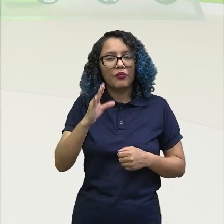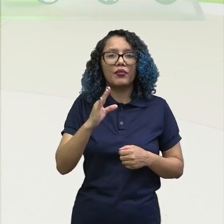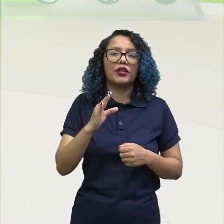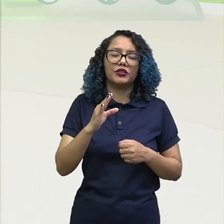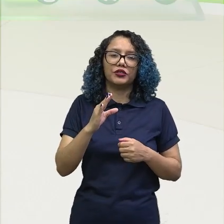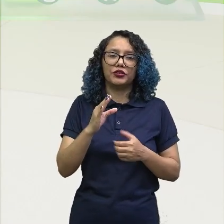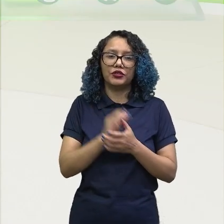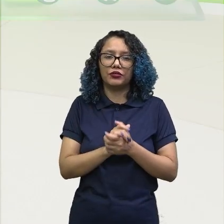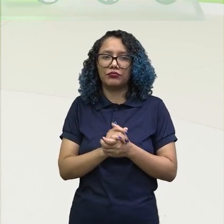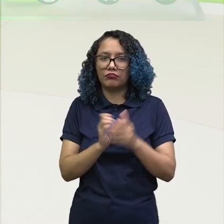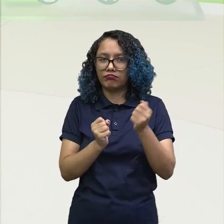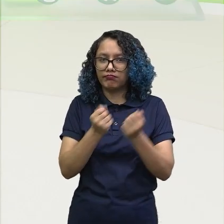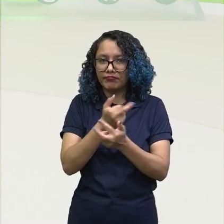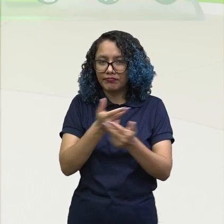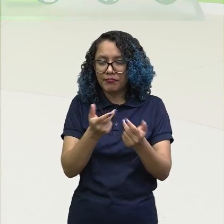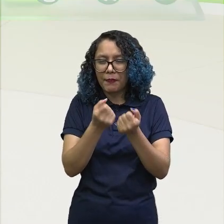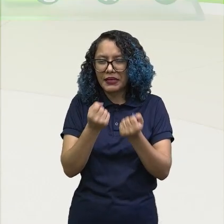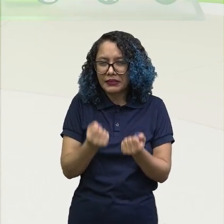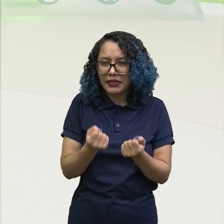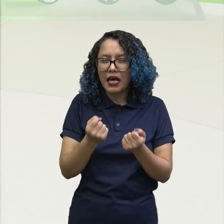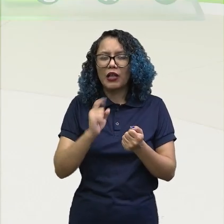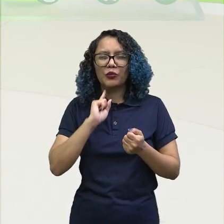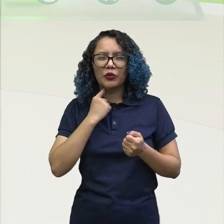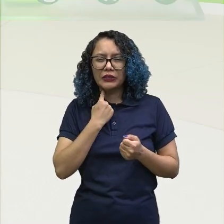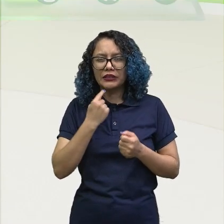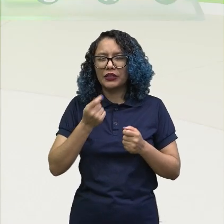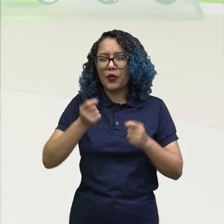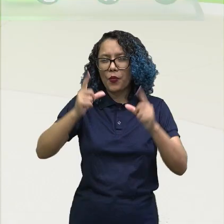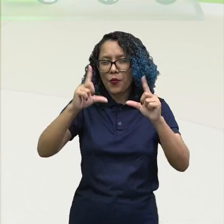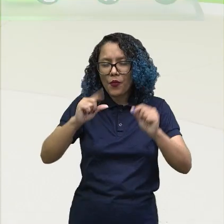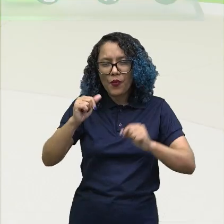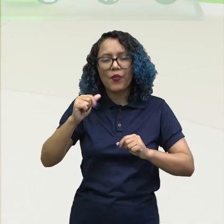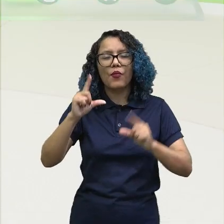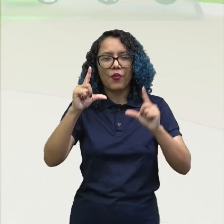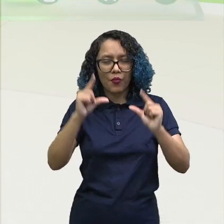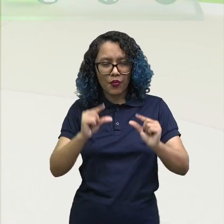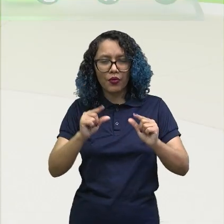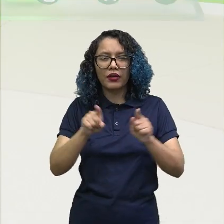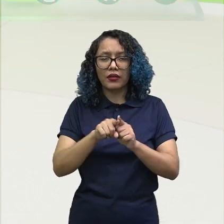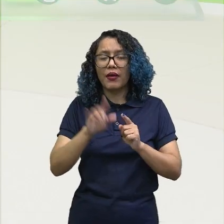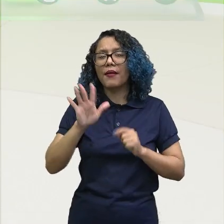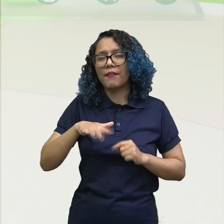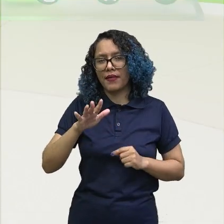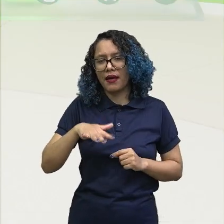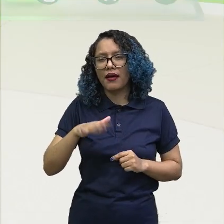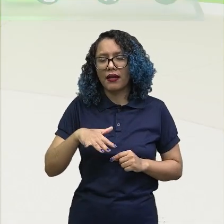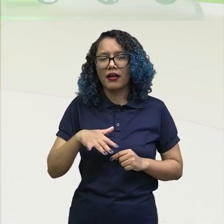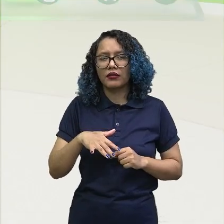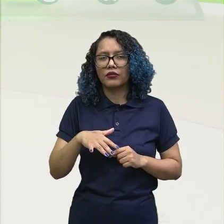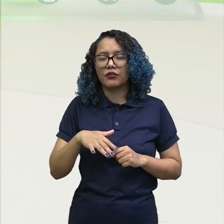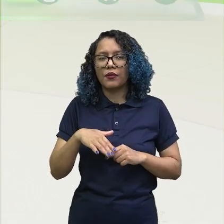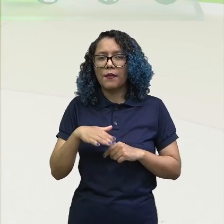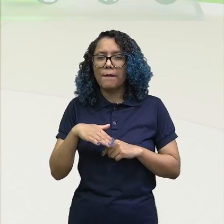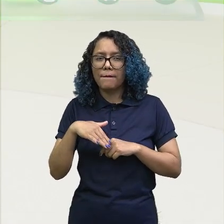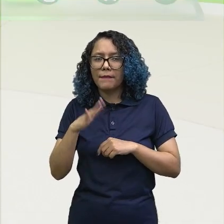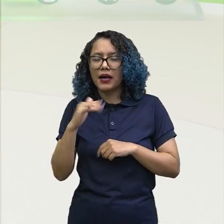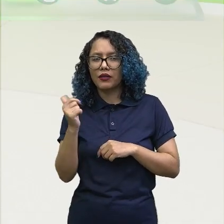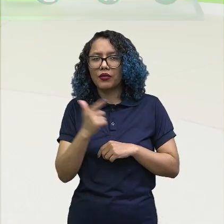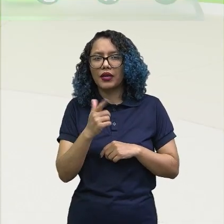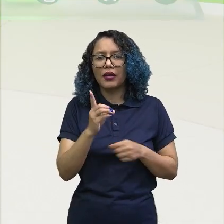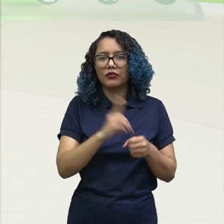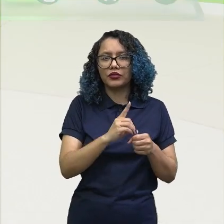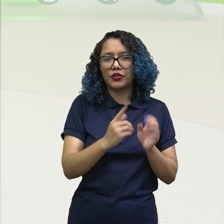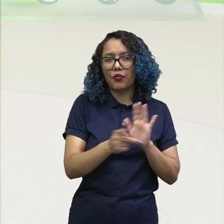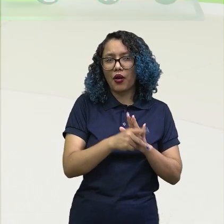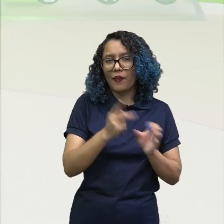para que polua menos e é um pouco mais barato também o biodiesel do que o diesel vindo